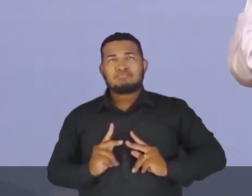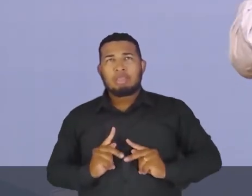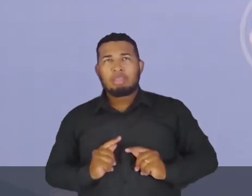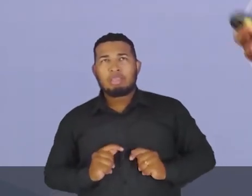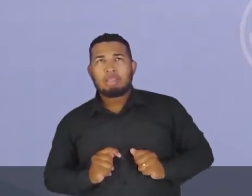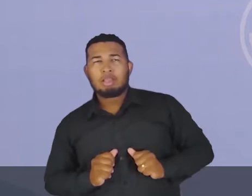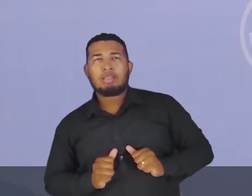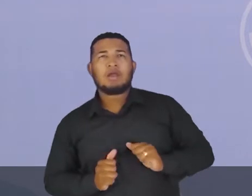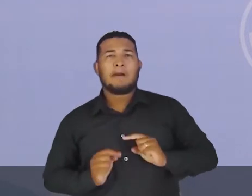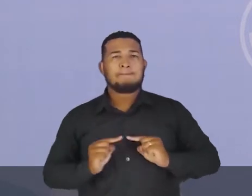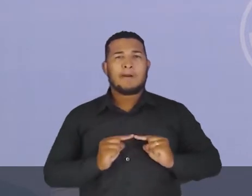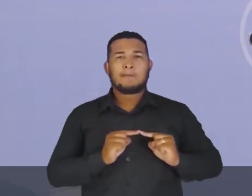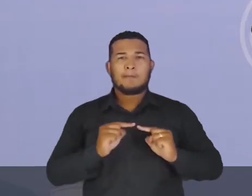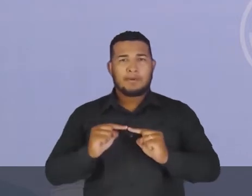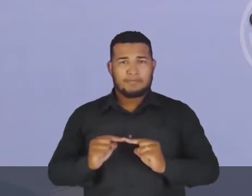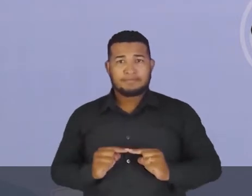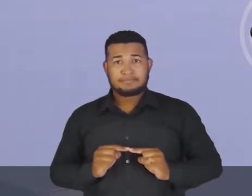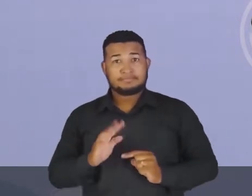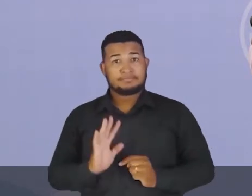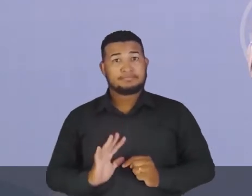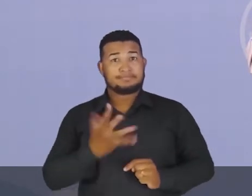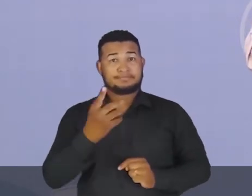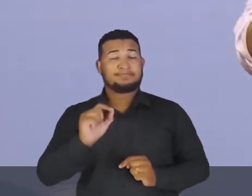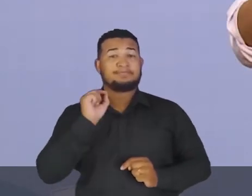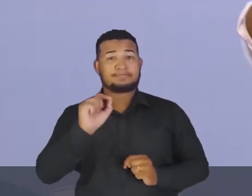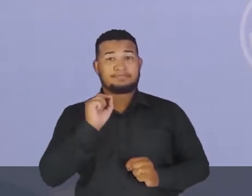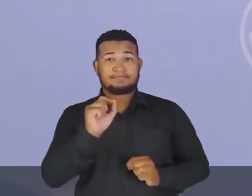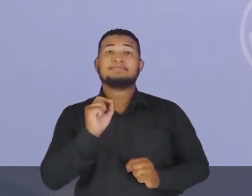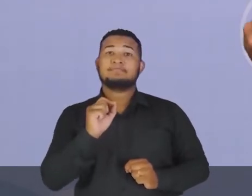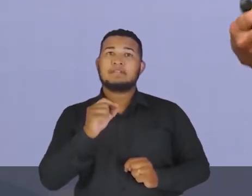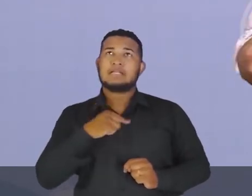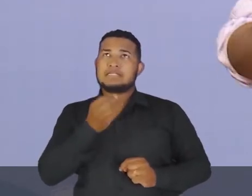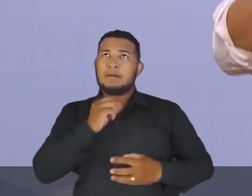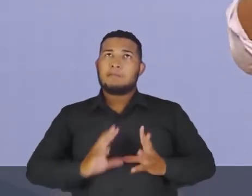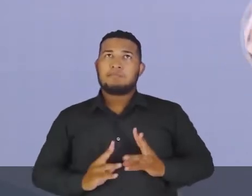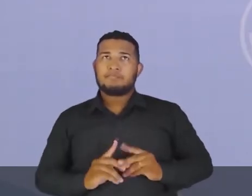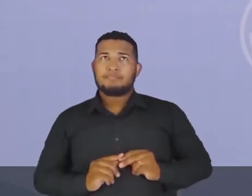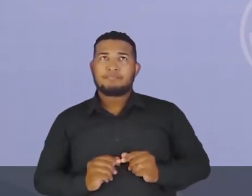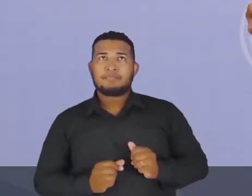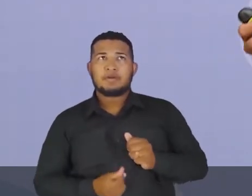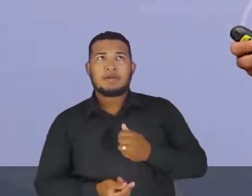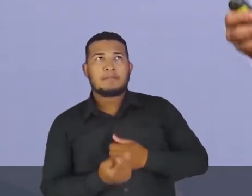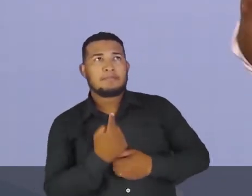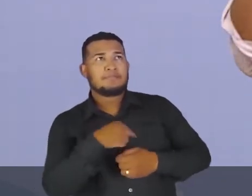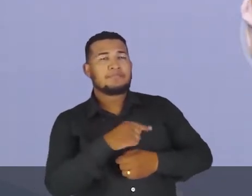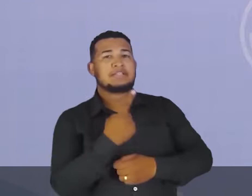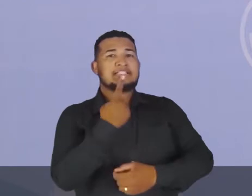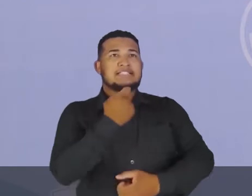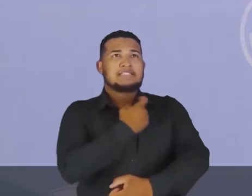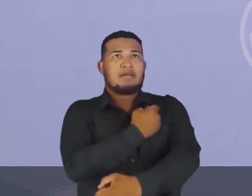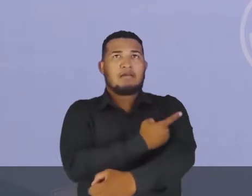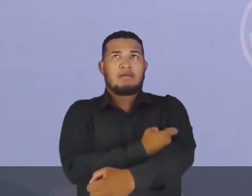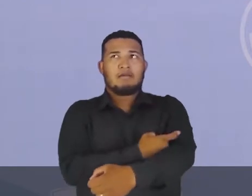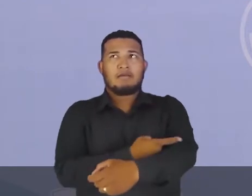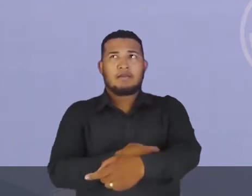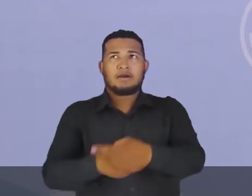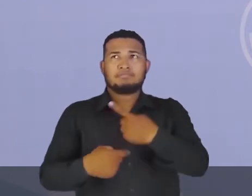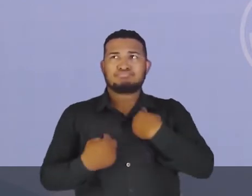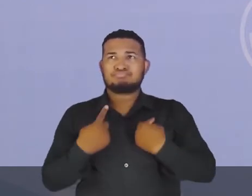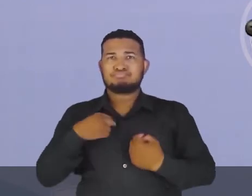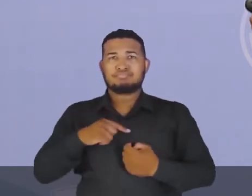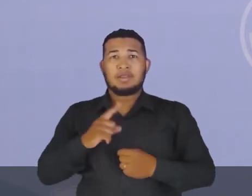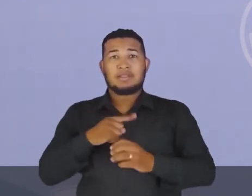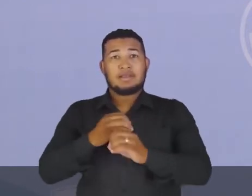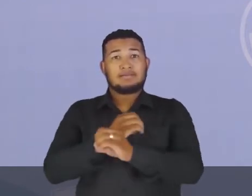lá no seu estômago, no seu intestino, certo? Ele vai para o sangue e essas partículas são levadas para as células e as células